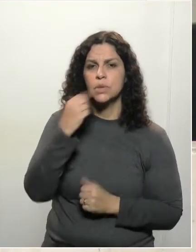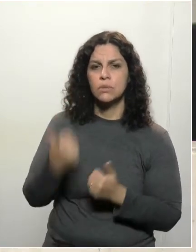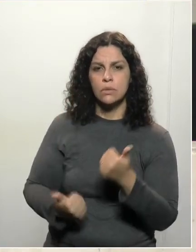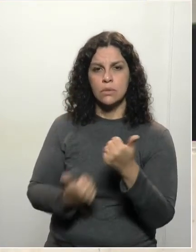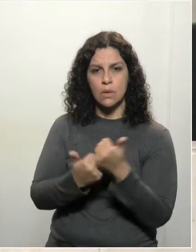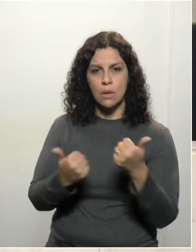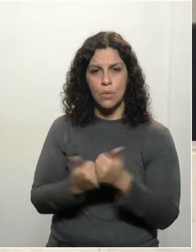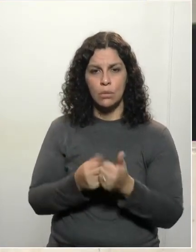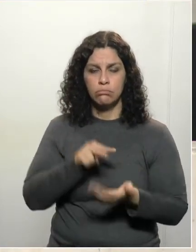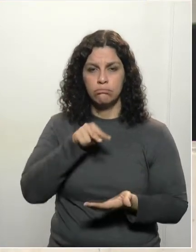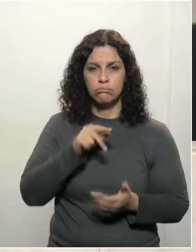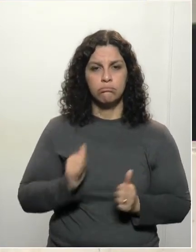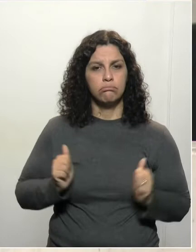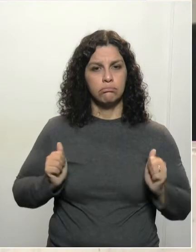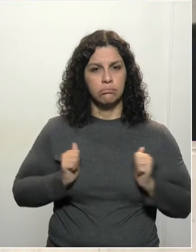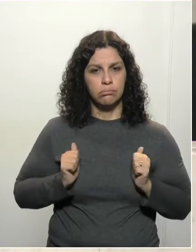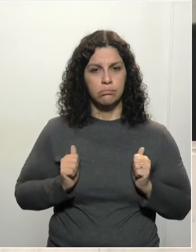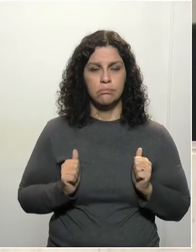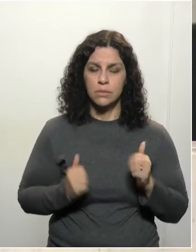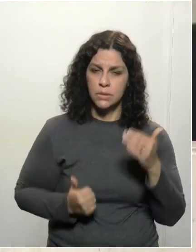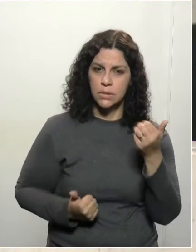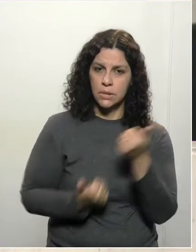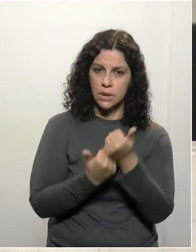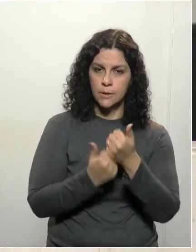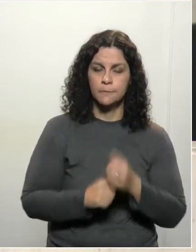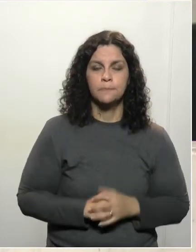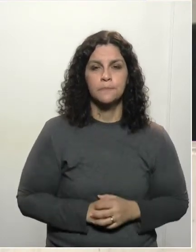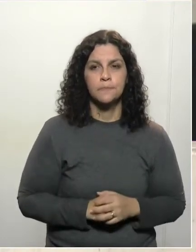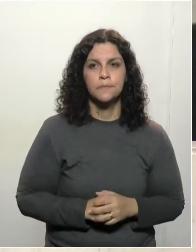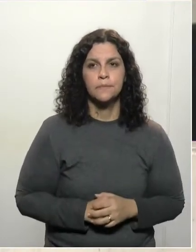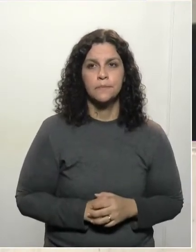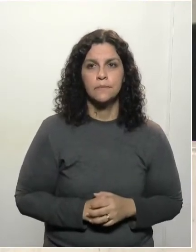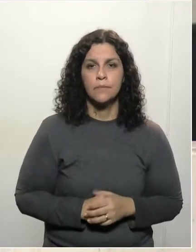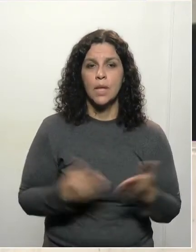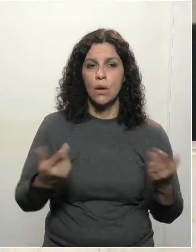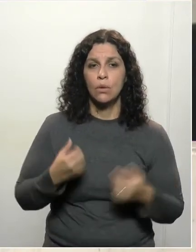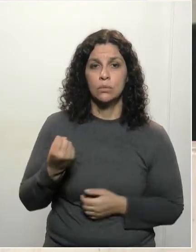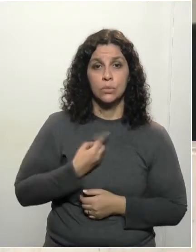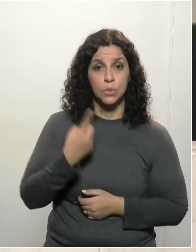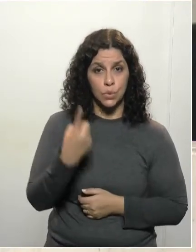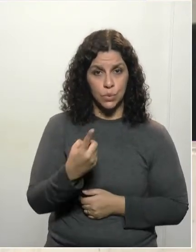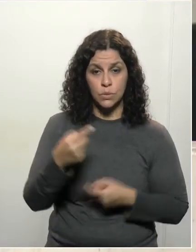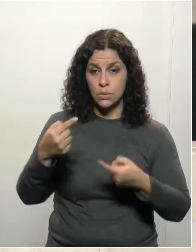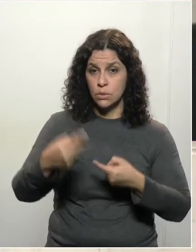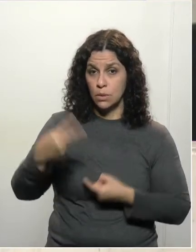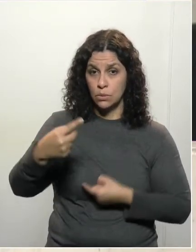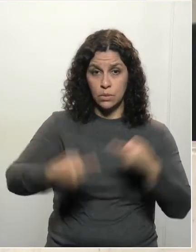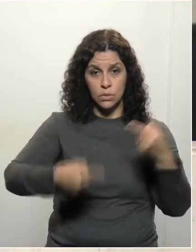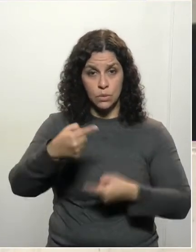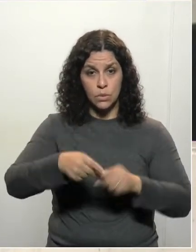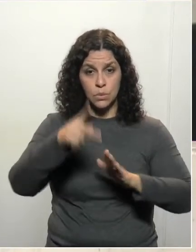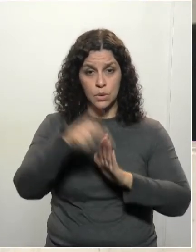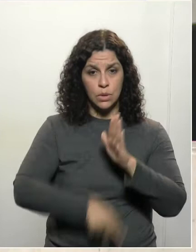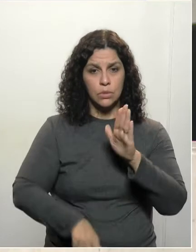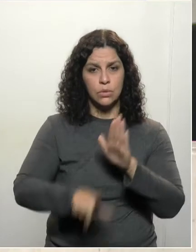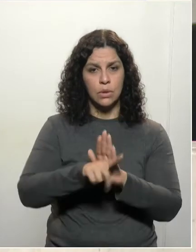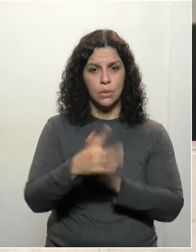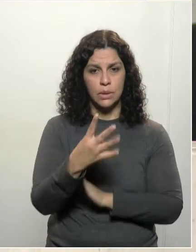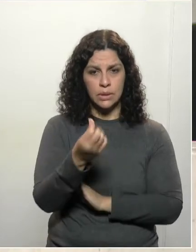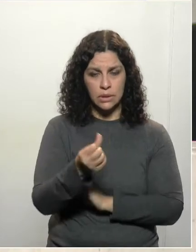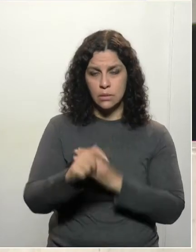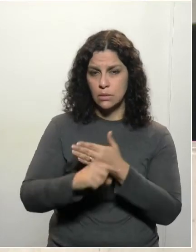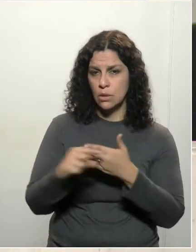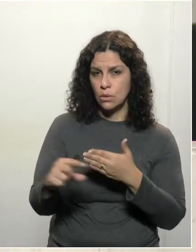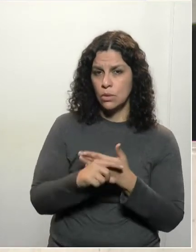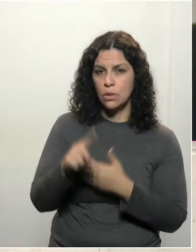apoiam, permaneçam como estão. Apoiado. Item número 1, segunda discussão do projeto de lei 46, autoria